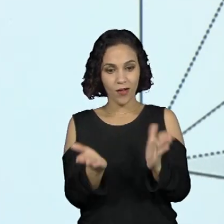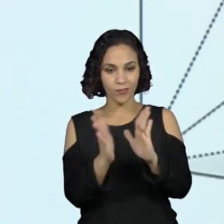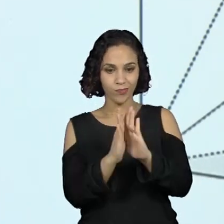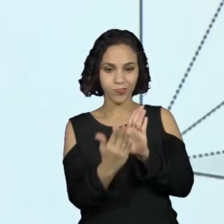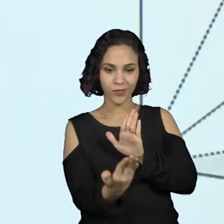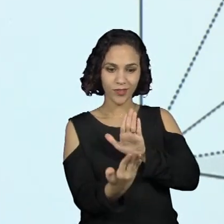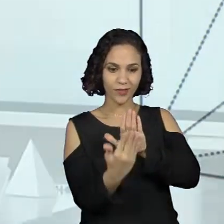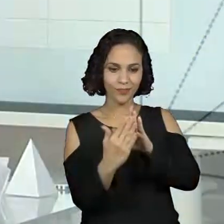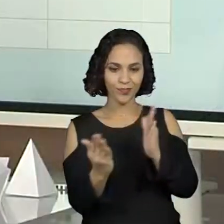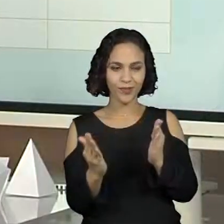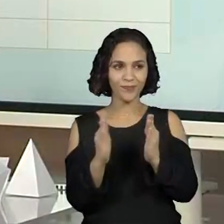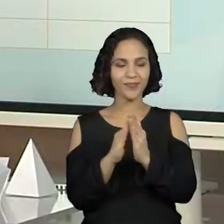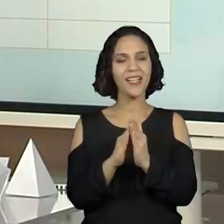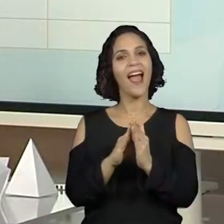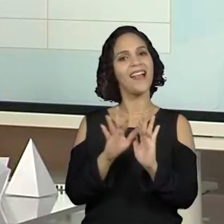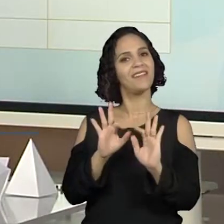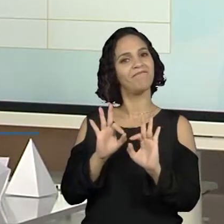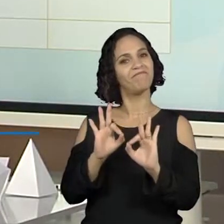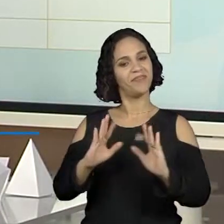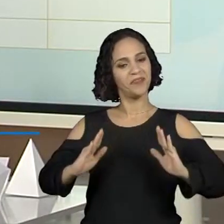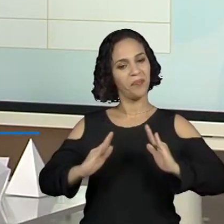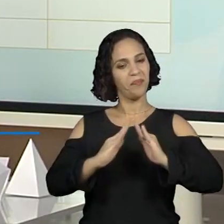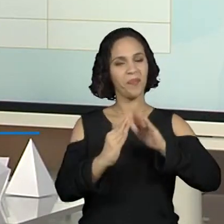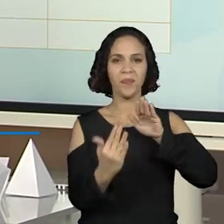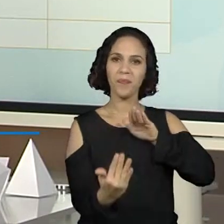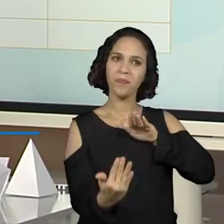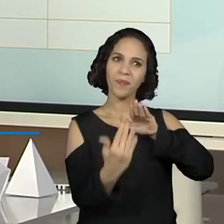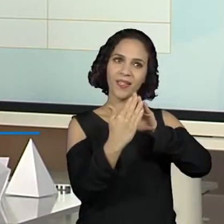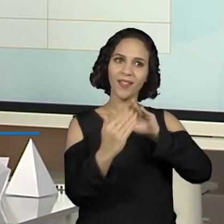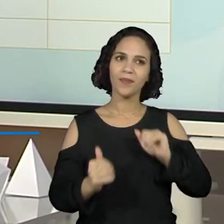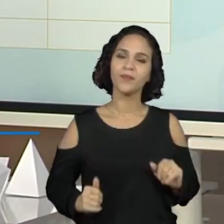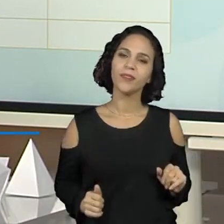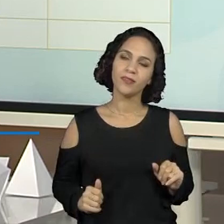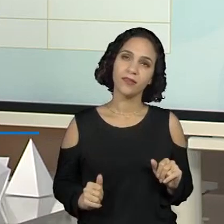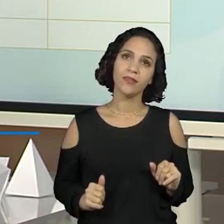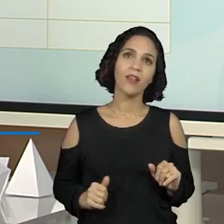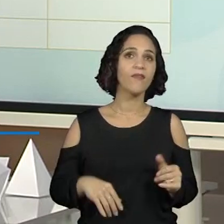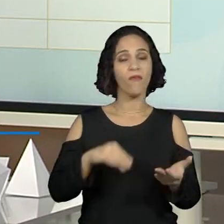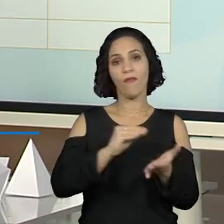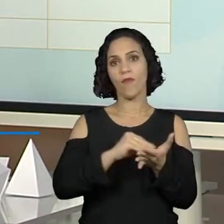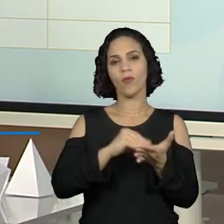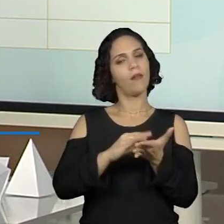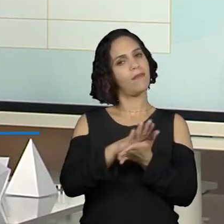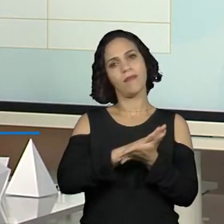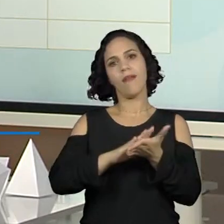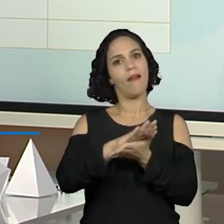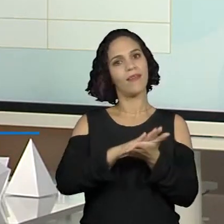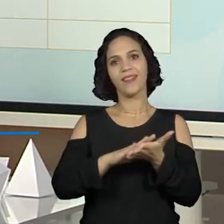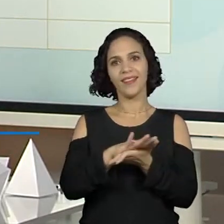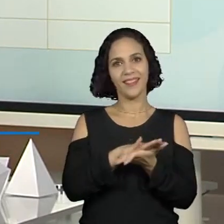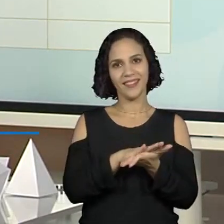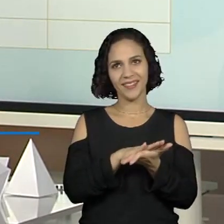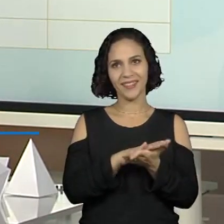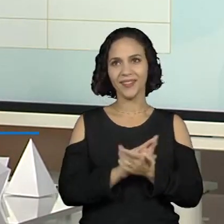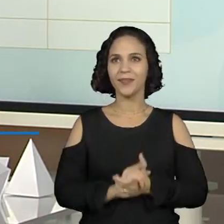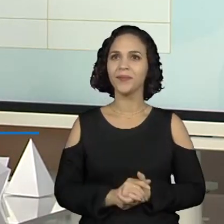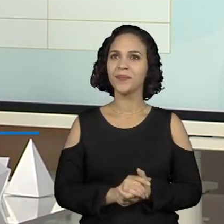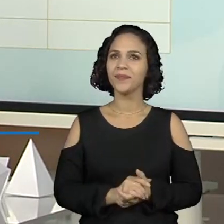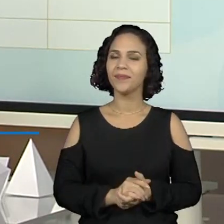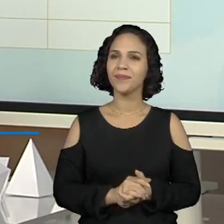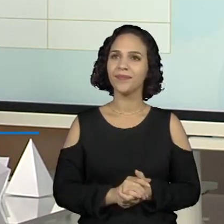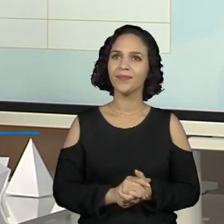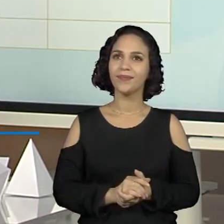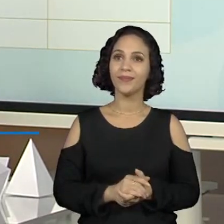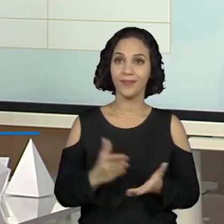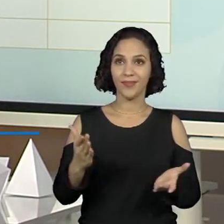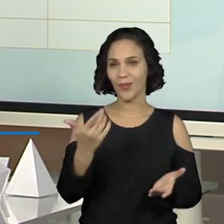espacial. Vão compor essa figura geométrica espacial. Certamente não faltará, assim, nenhuma face.